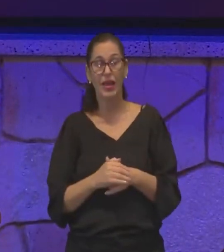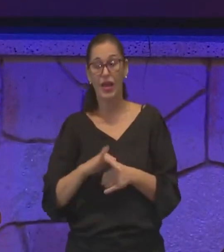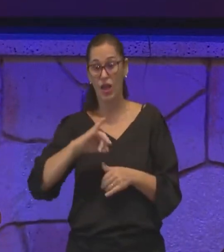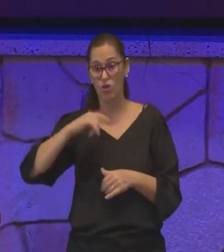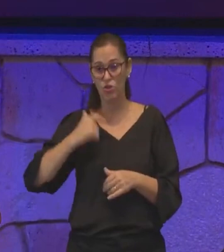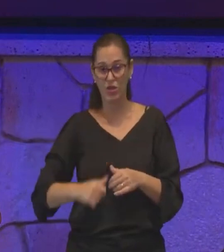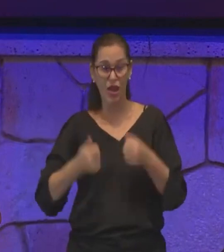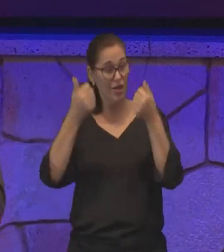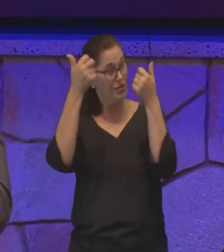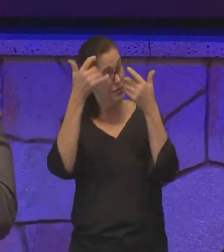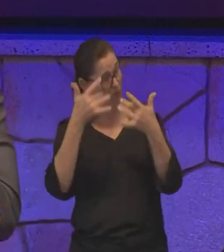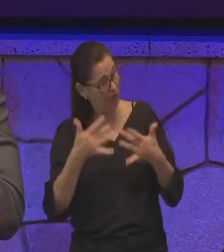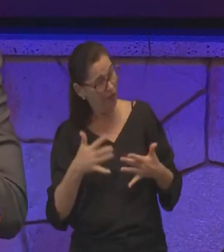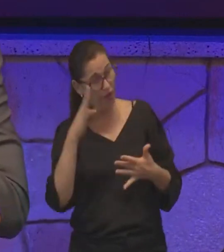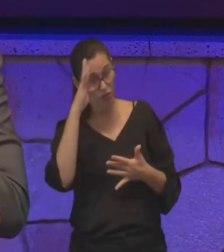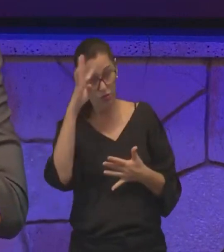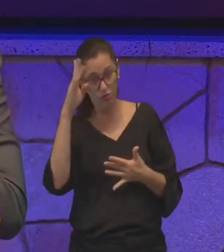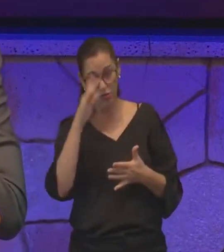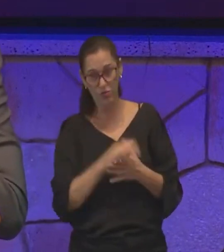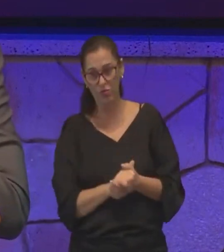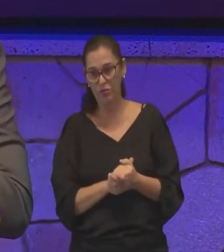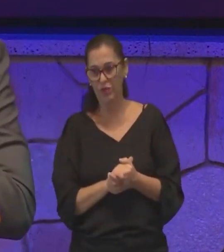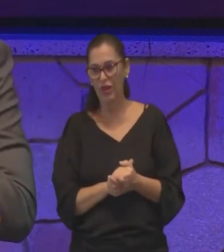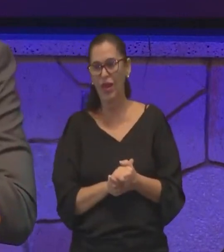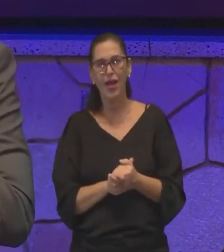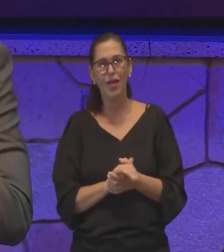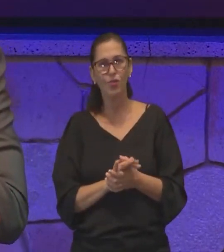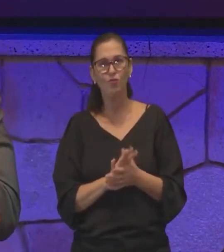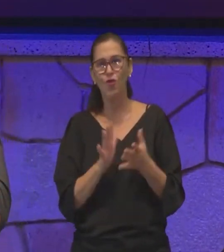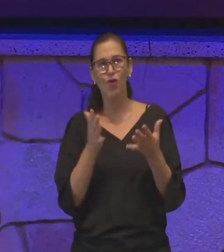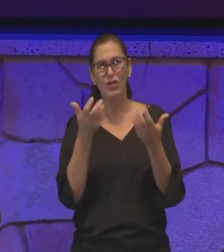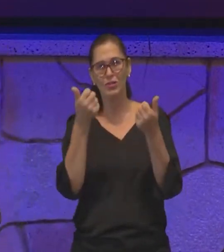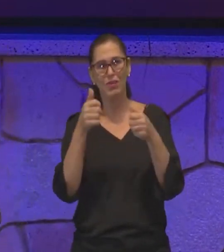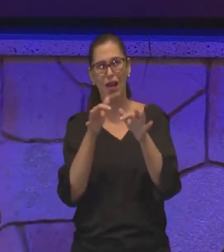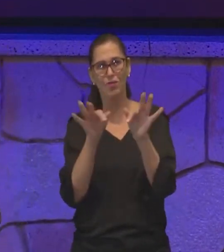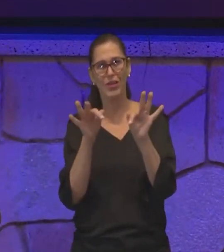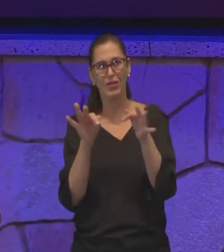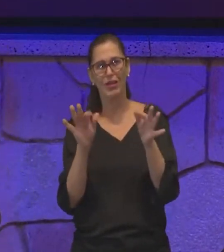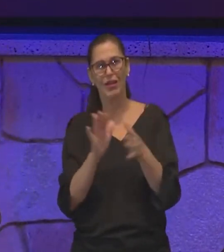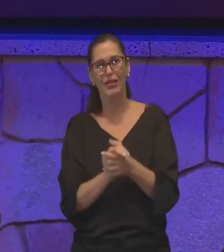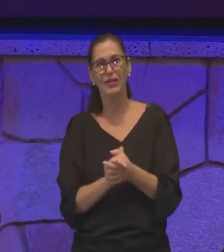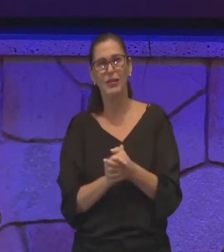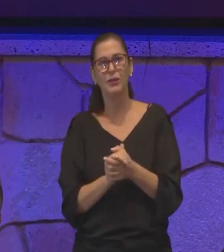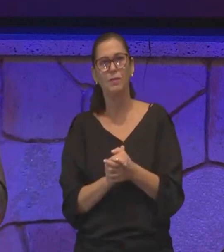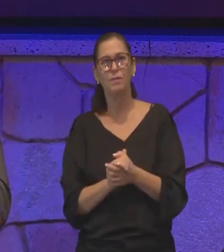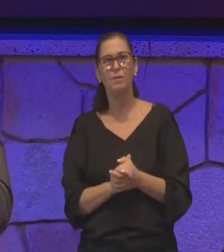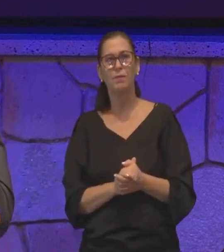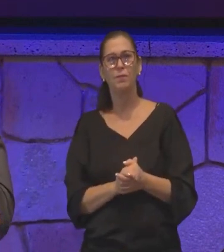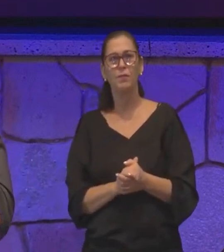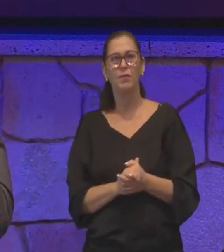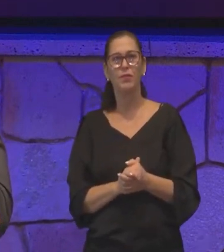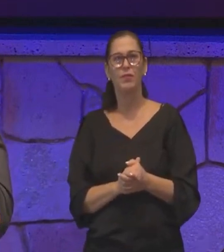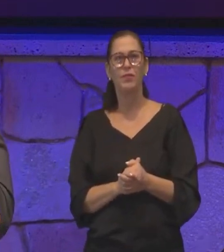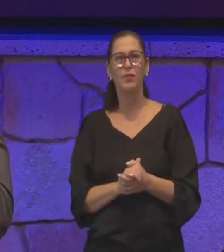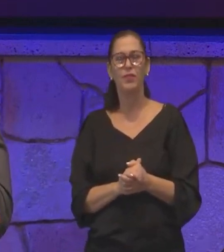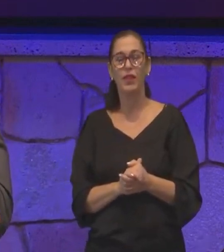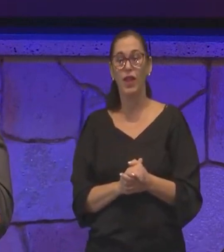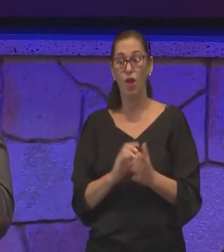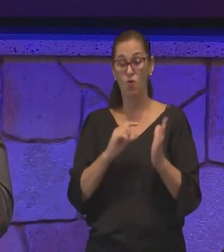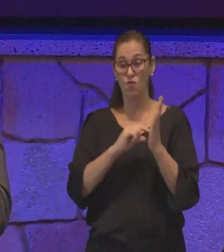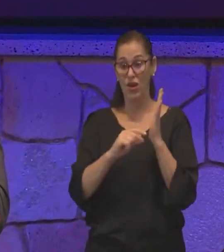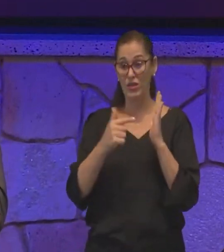relato, os irmãos sabem, eu não vou entrar aqui nos detalhes dos sonhos, em que os versos